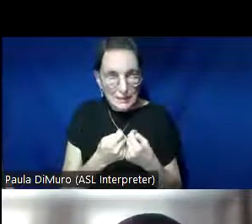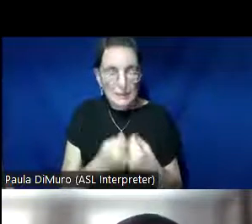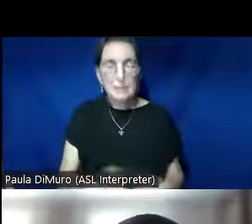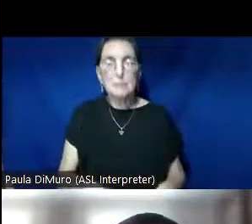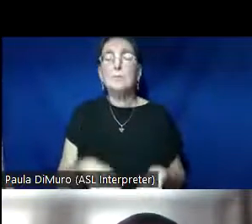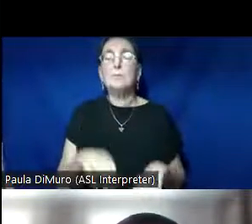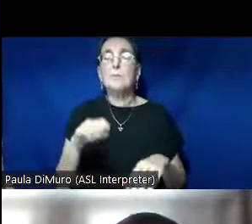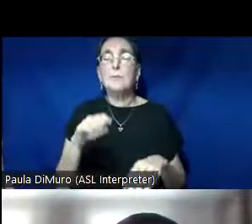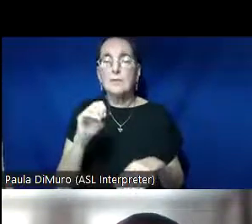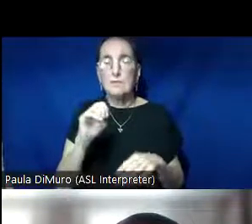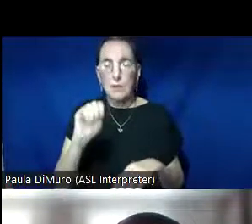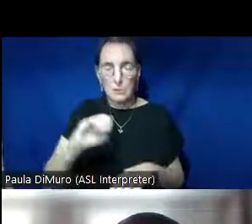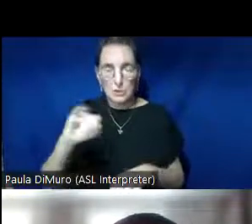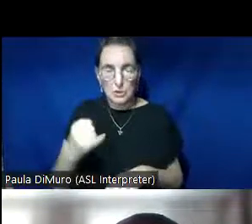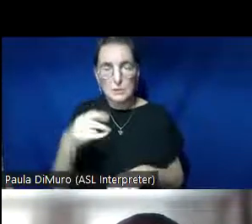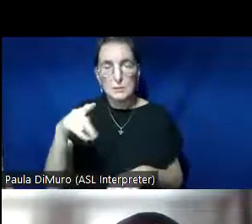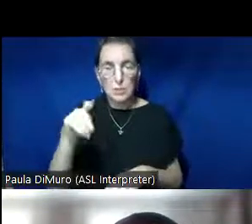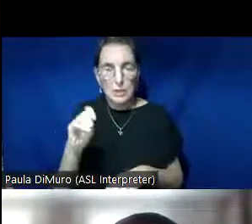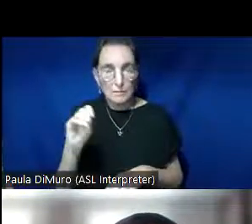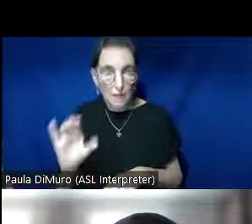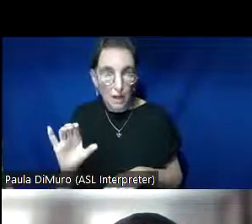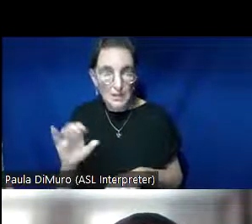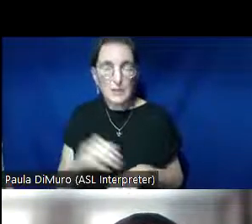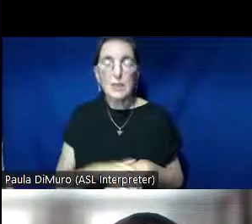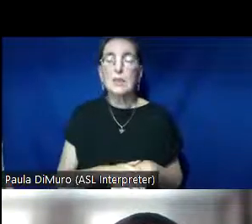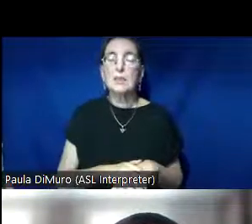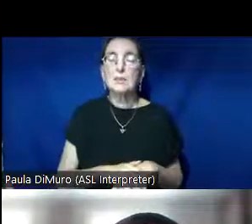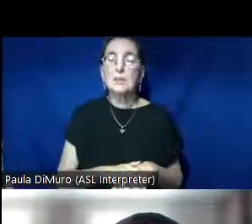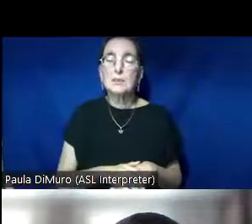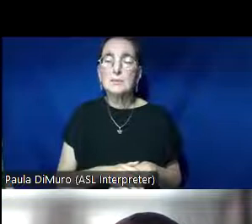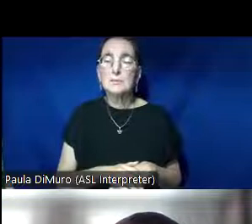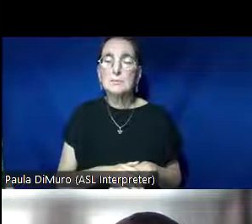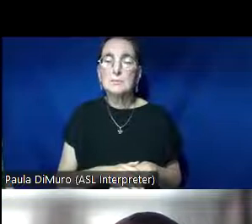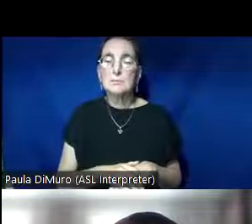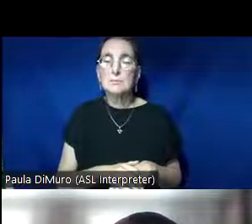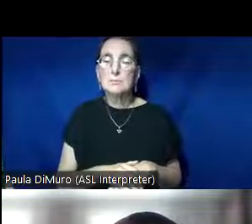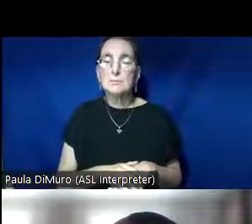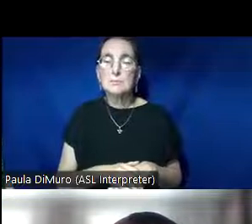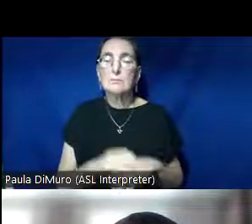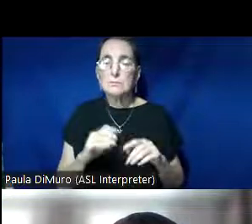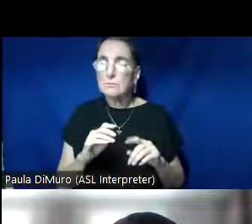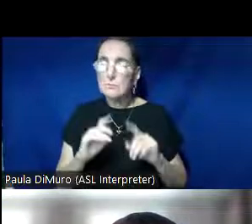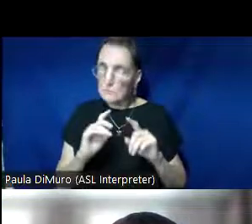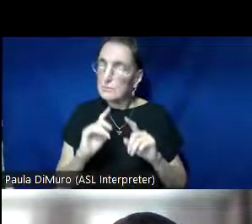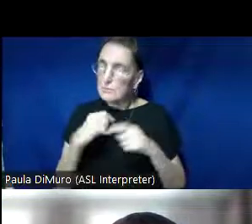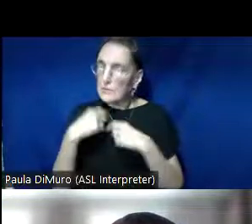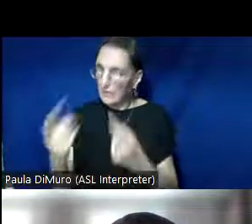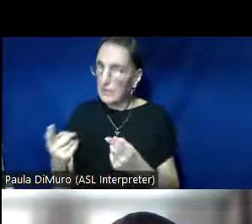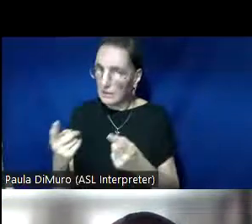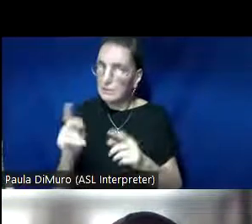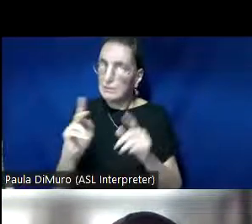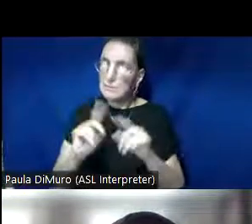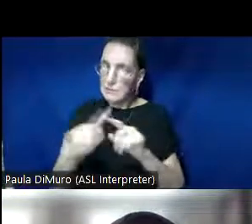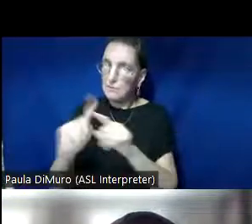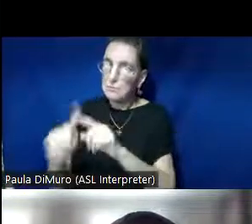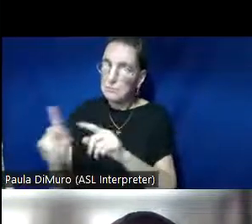justiça como ponto de contato para desenvolver empresas de distribuição de